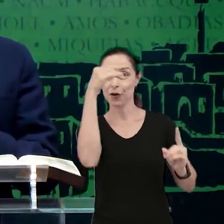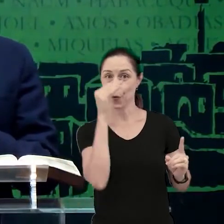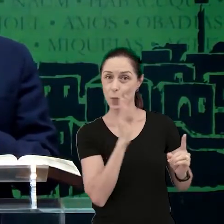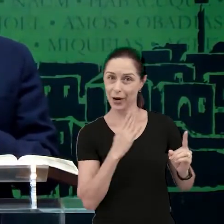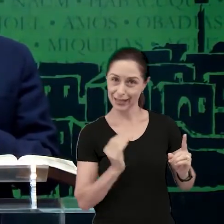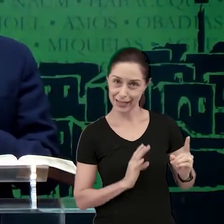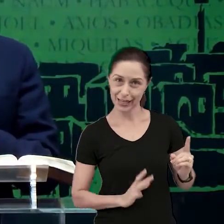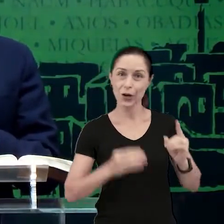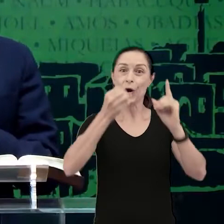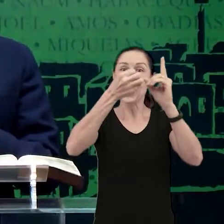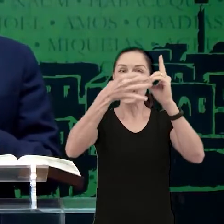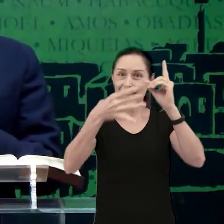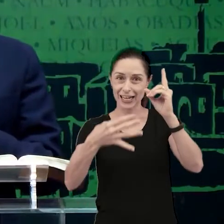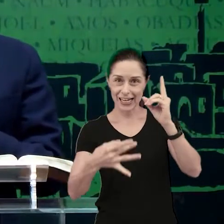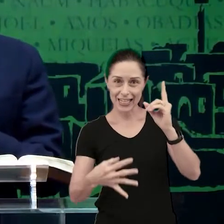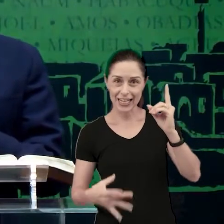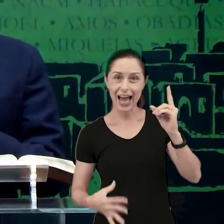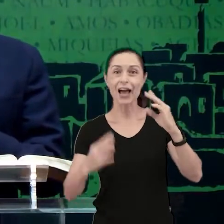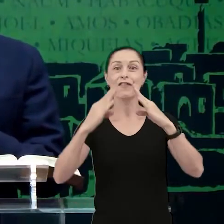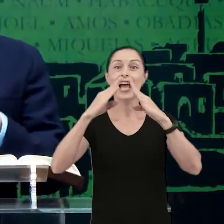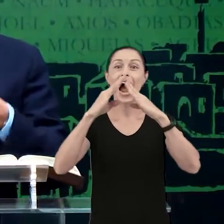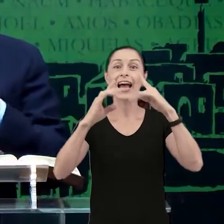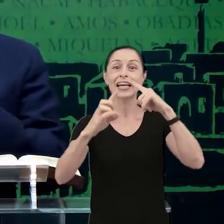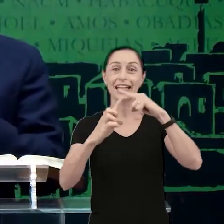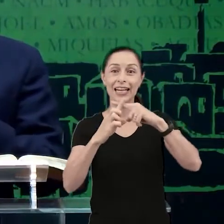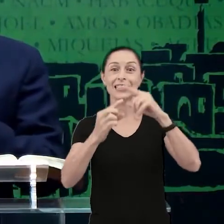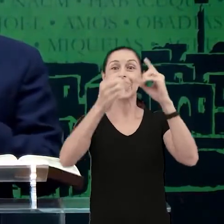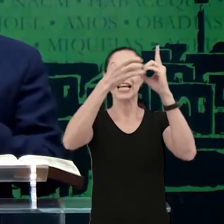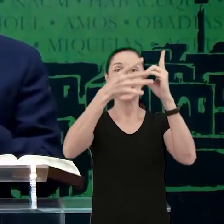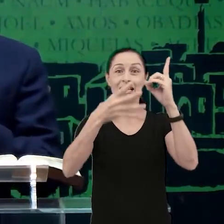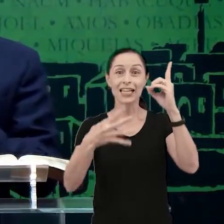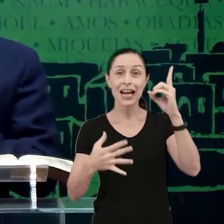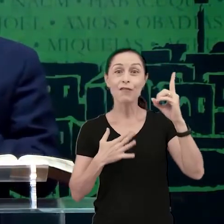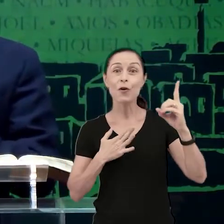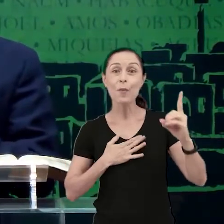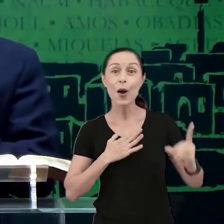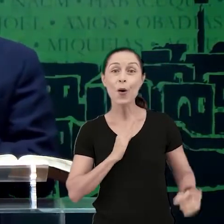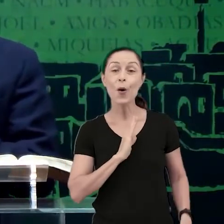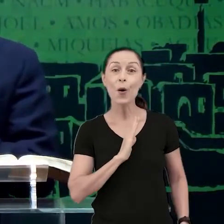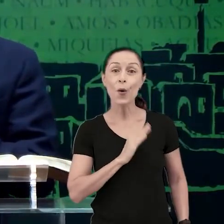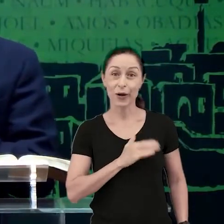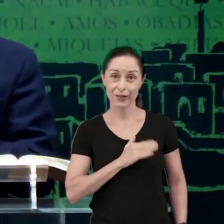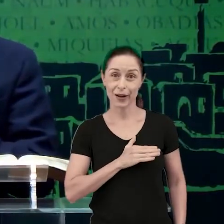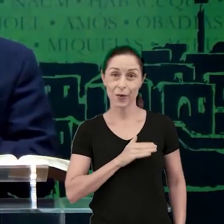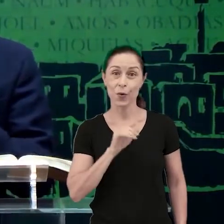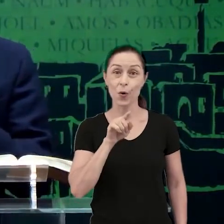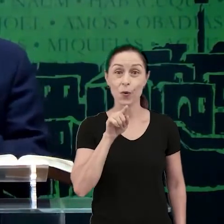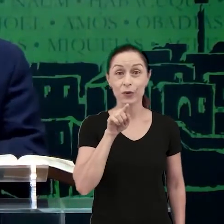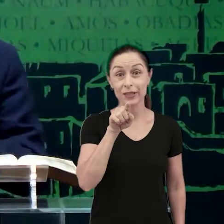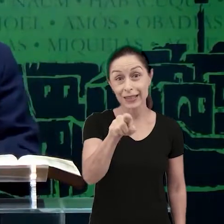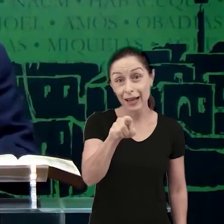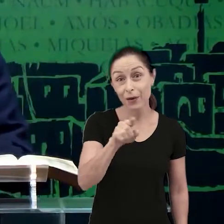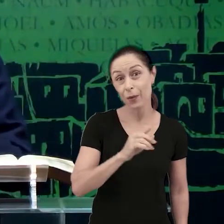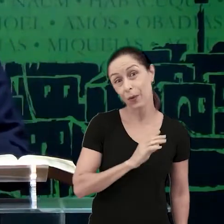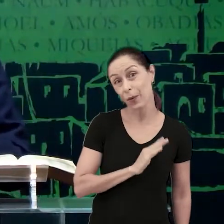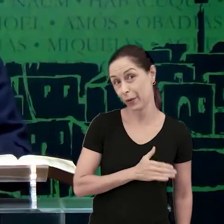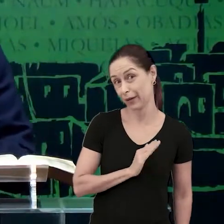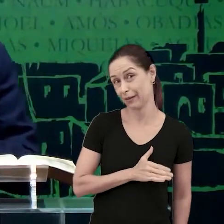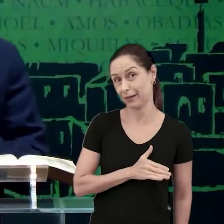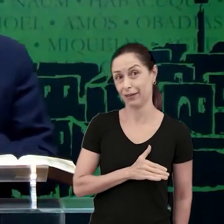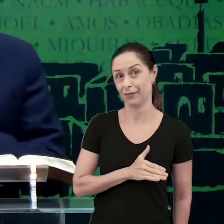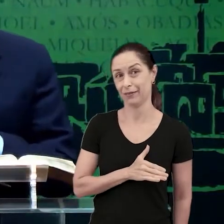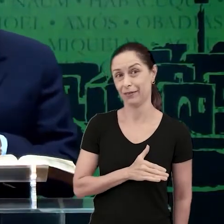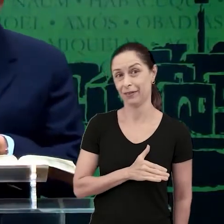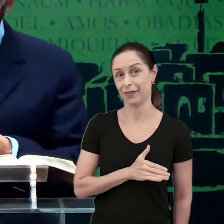descrevendo a igreja. Mas ele não está descrevendo a igreja, ele está descrevendo o meu coração, o seu coração. Aí vem o segundo